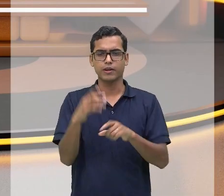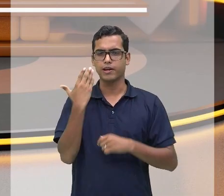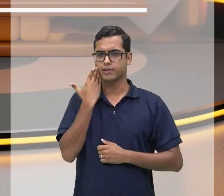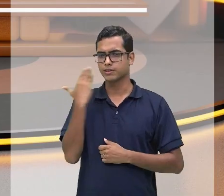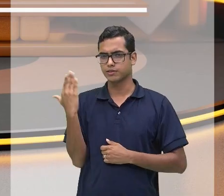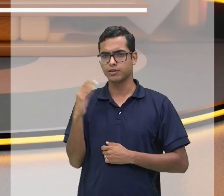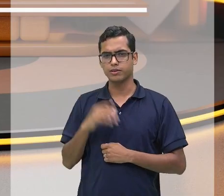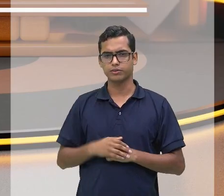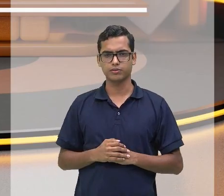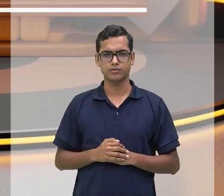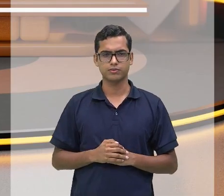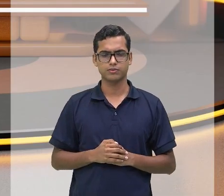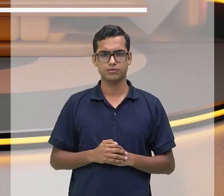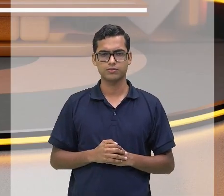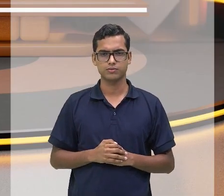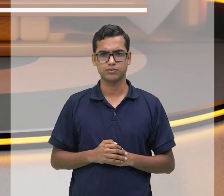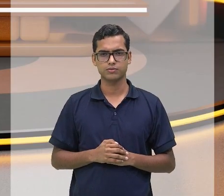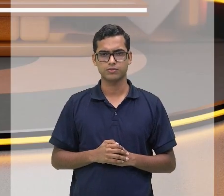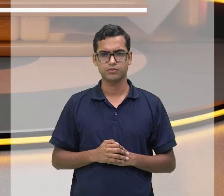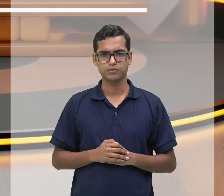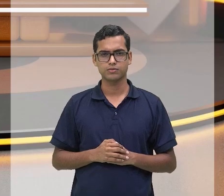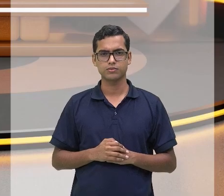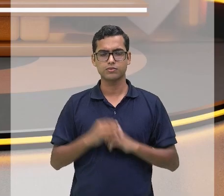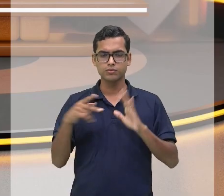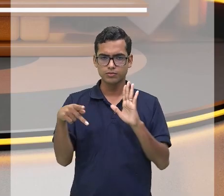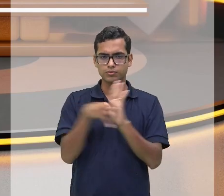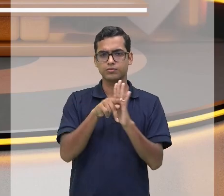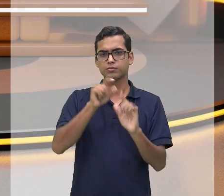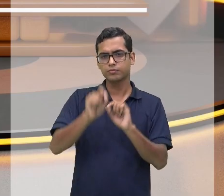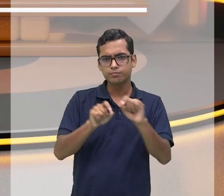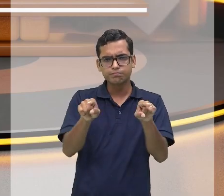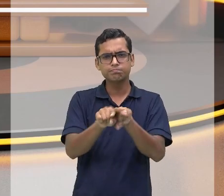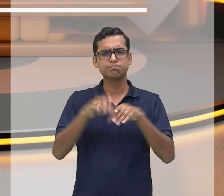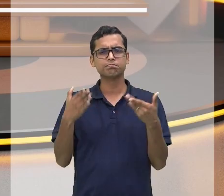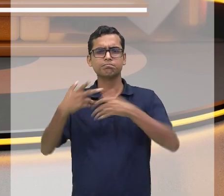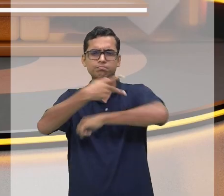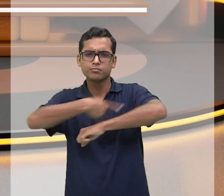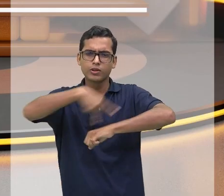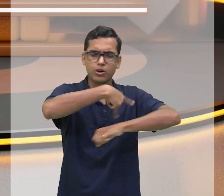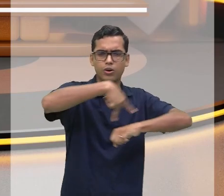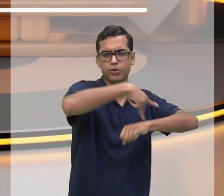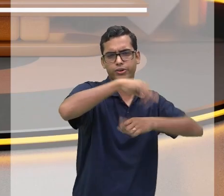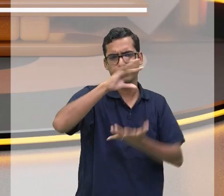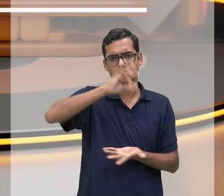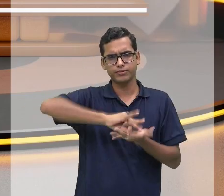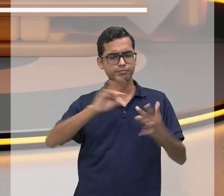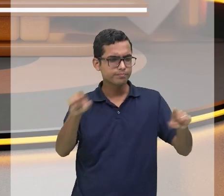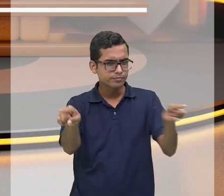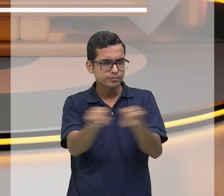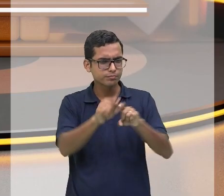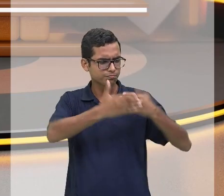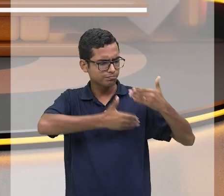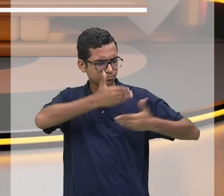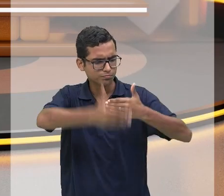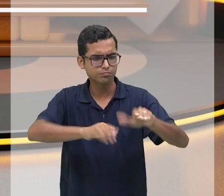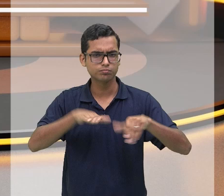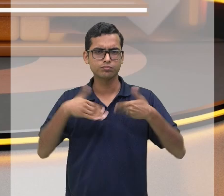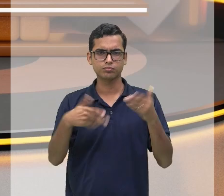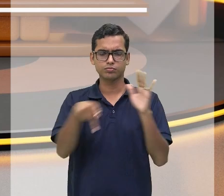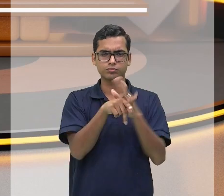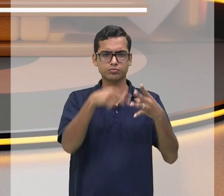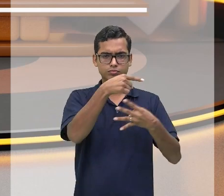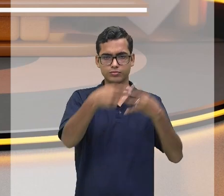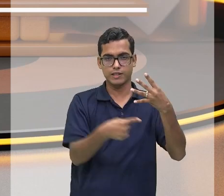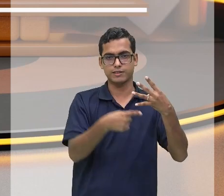país, no caso, o Japão. Mas quais são esses países, né, que vão iniciar todo esse processo que ficaram